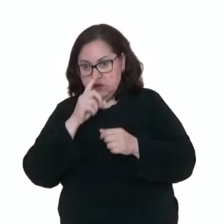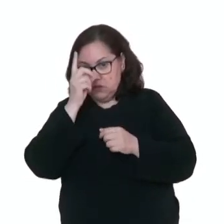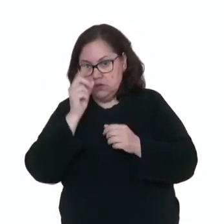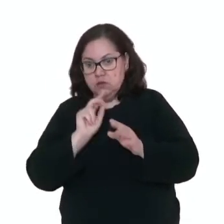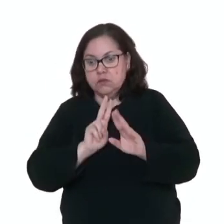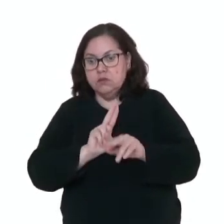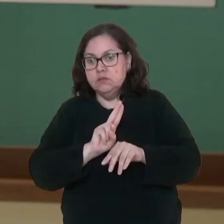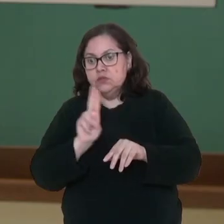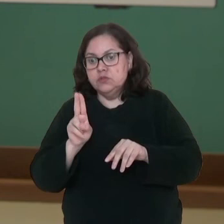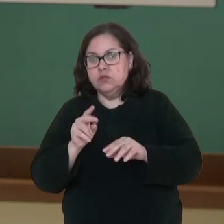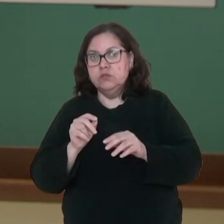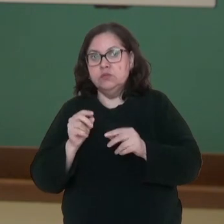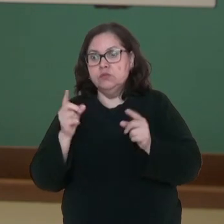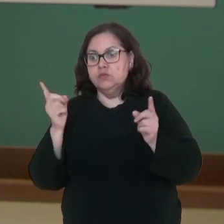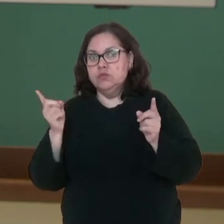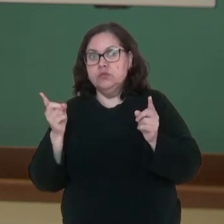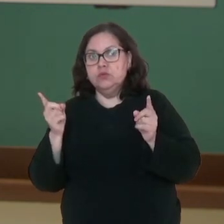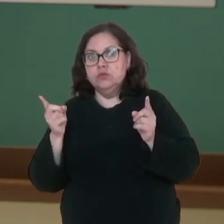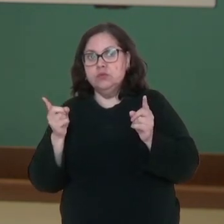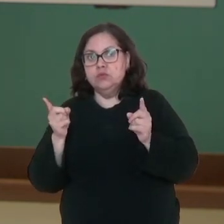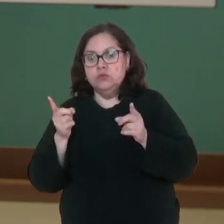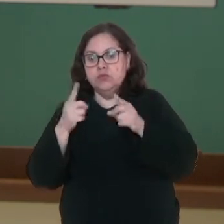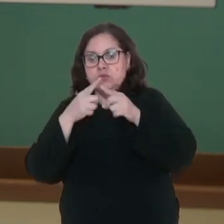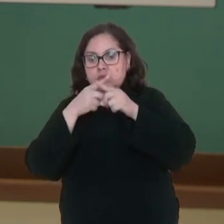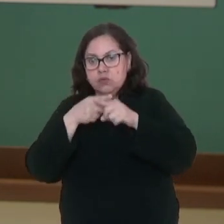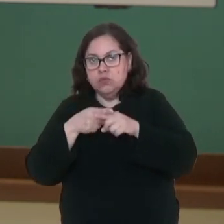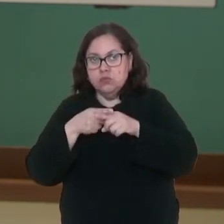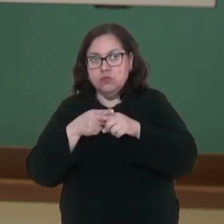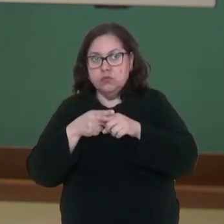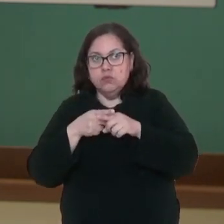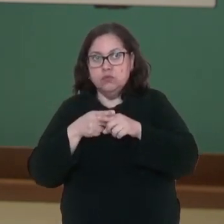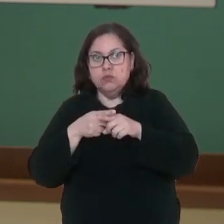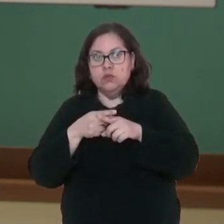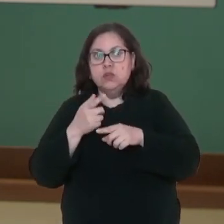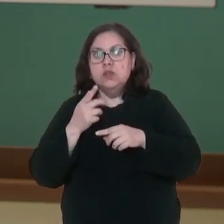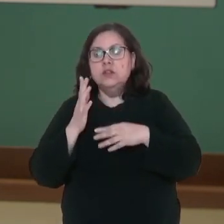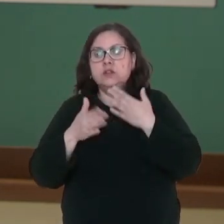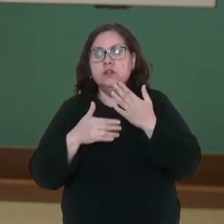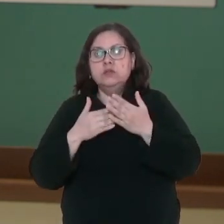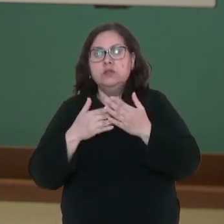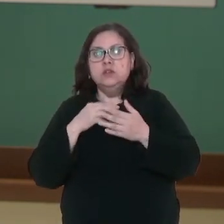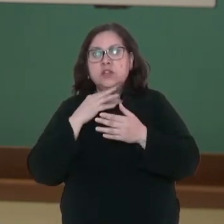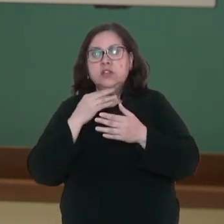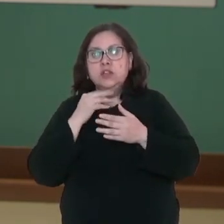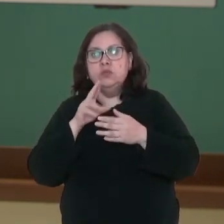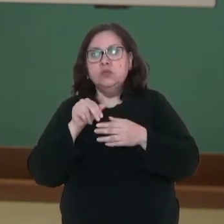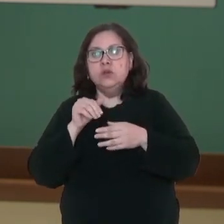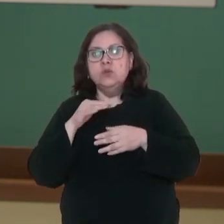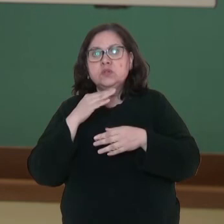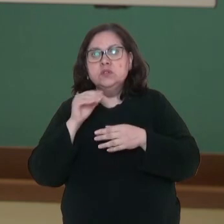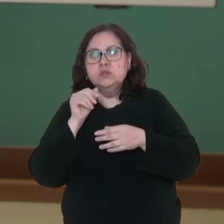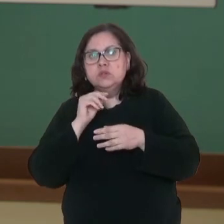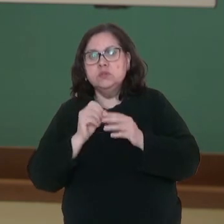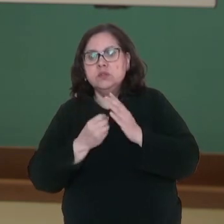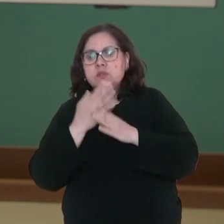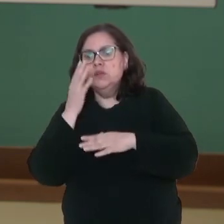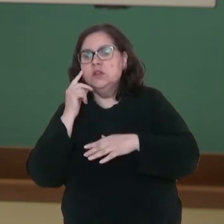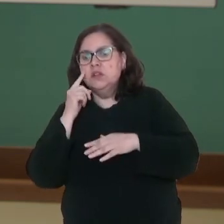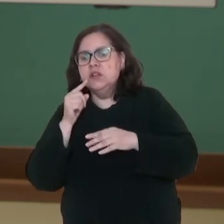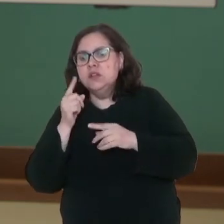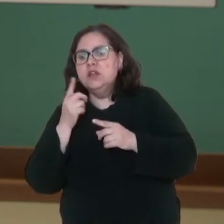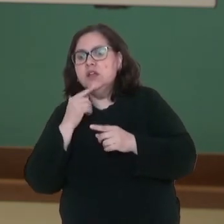foi revelada. Então pegou 2 cromossomos e sobrepôs um no outro. Desde então ninguém nunca conseguiu descobrir